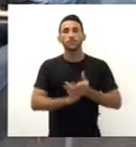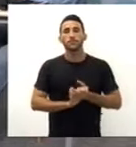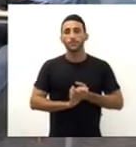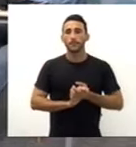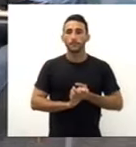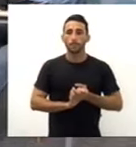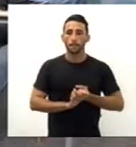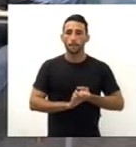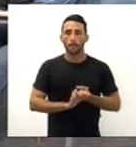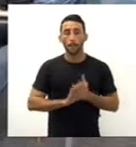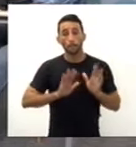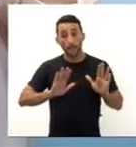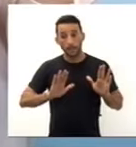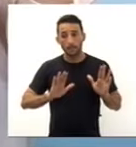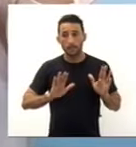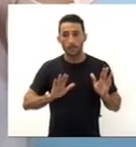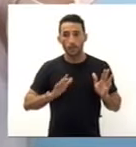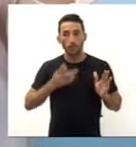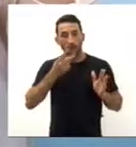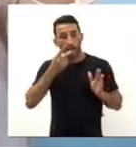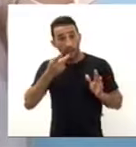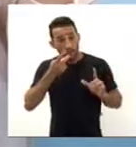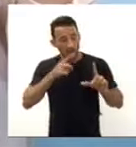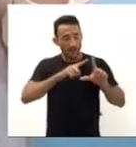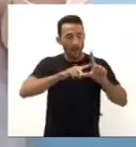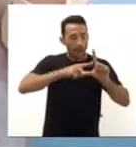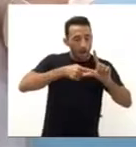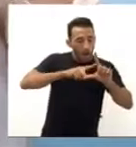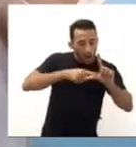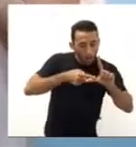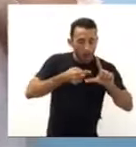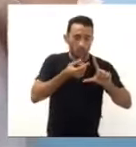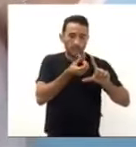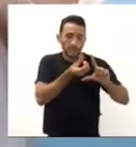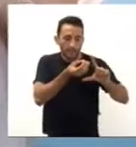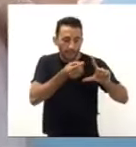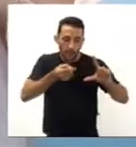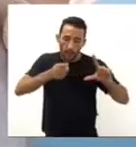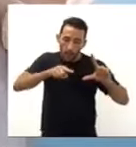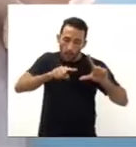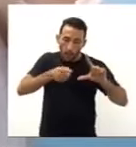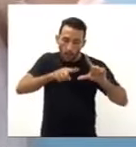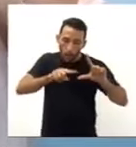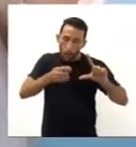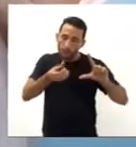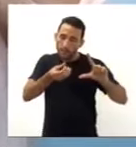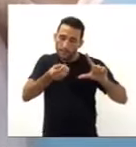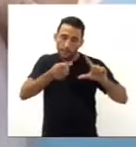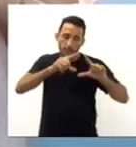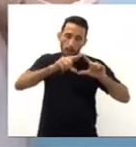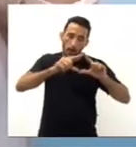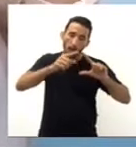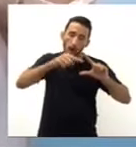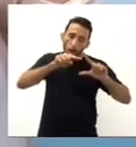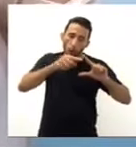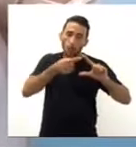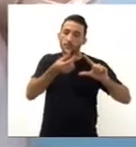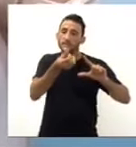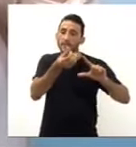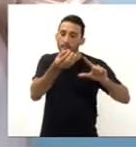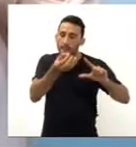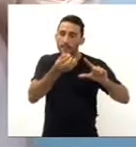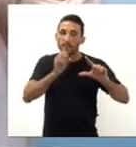certo? Bom, como eu comentei, os ângulos têm 60 graus, tá? Todos eles. Agora,